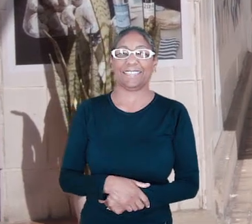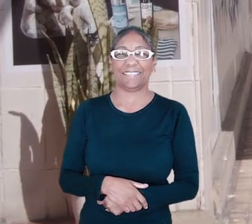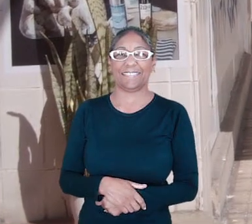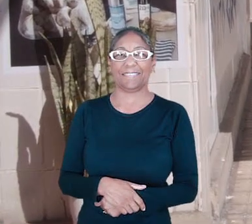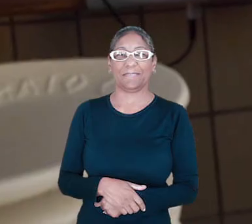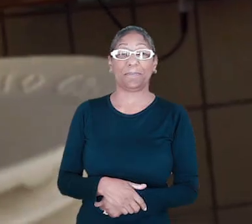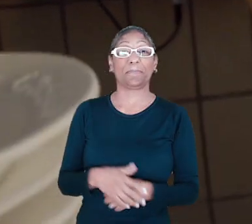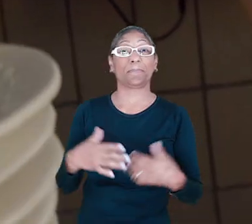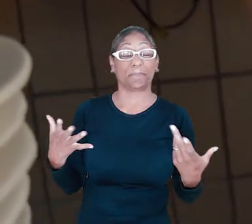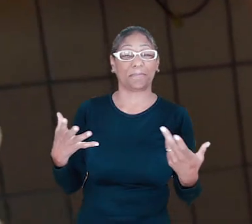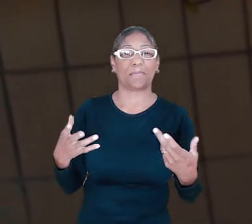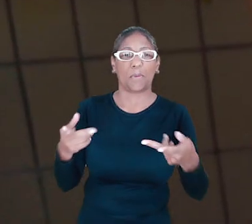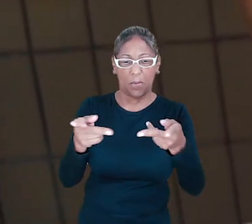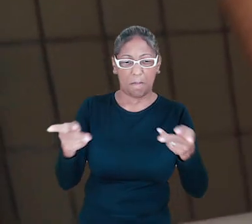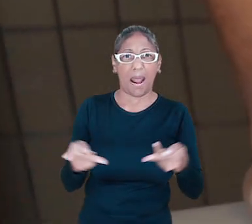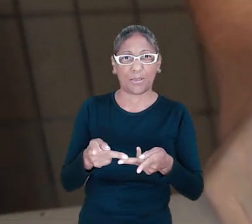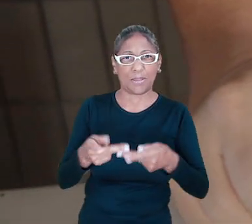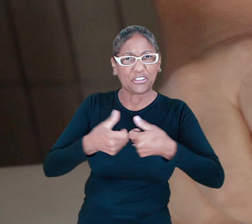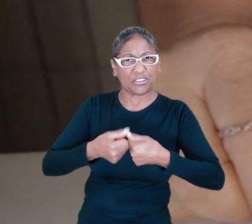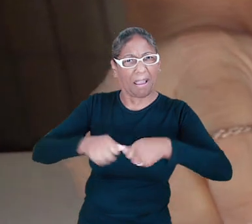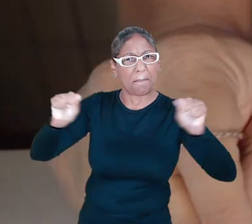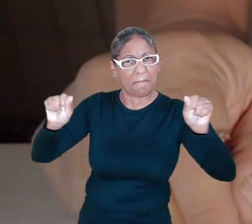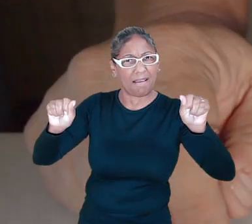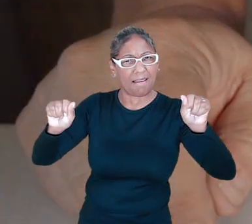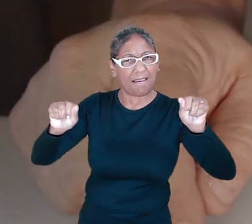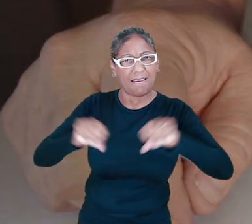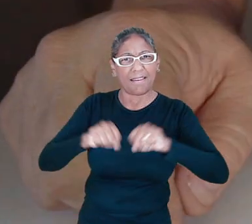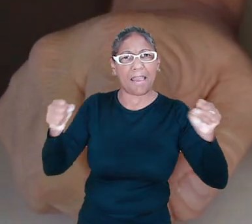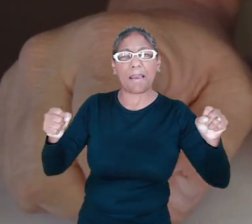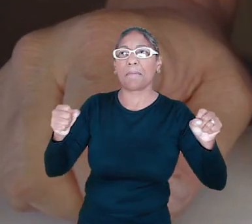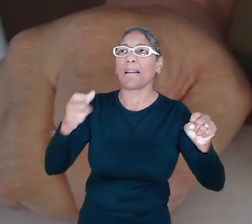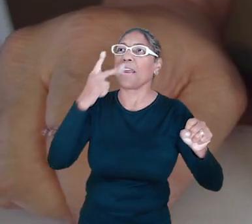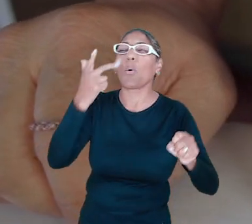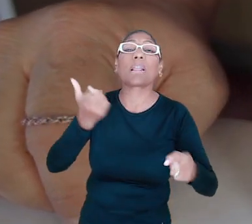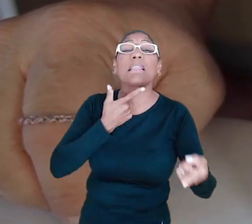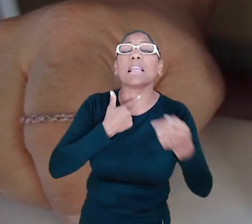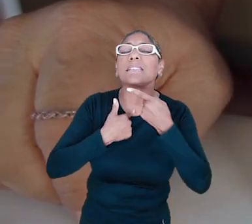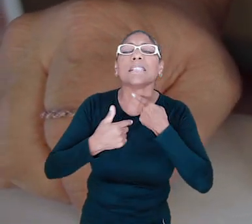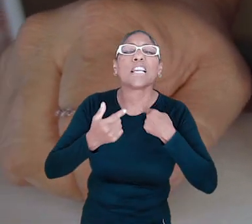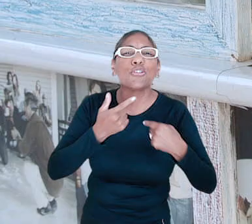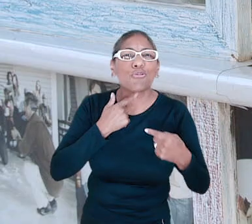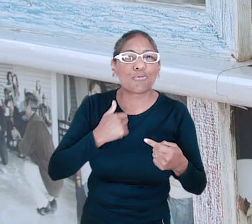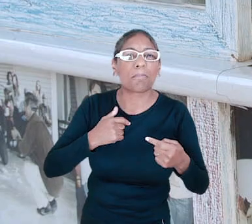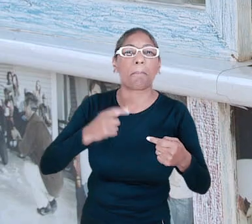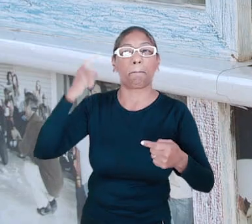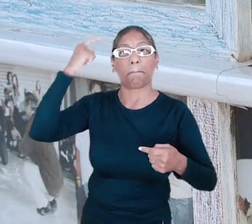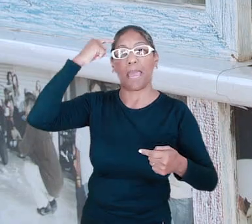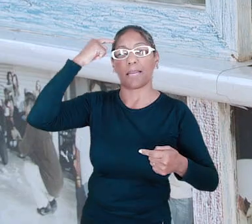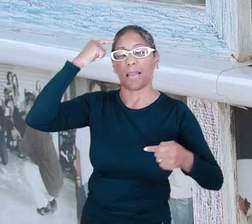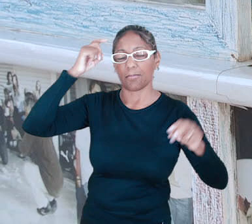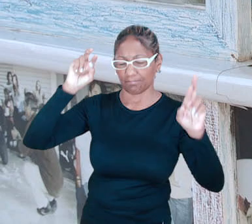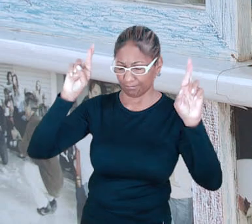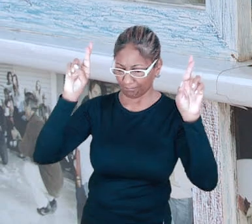pratos. O prato, a gente quebra ele como se fosse uma fonte dos desejos. A gente